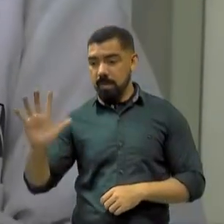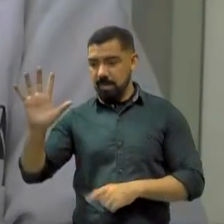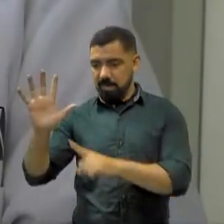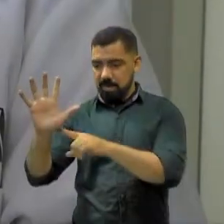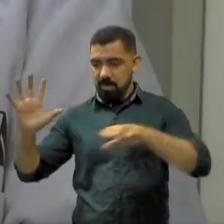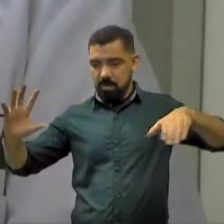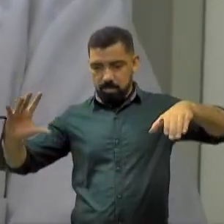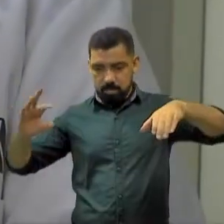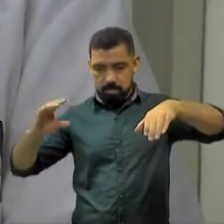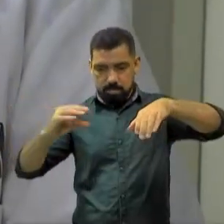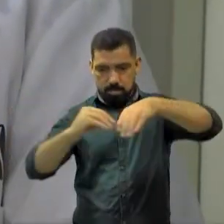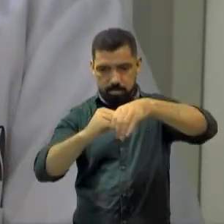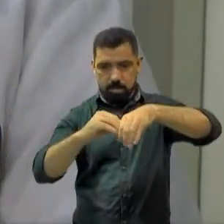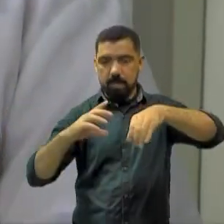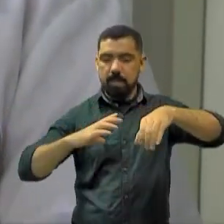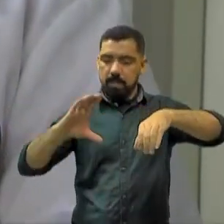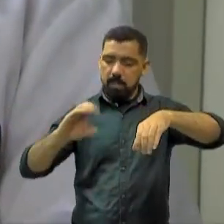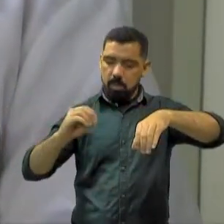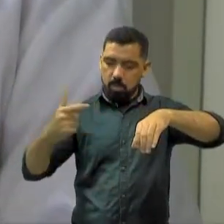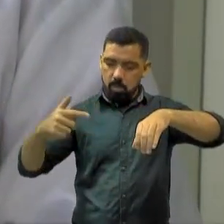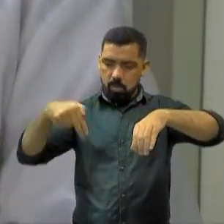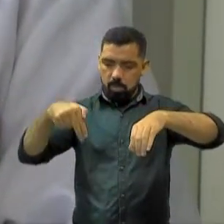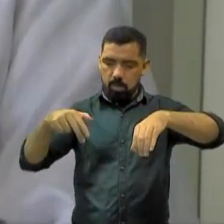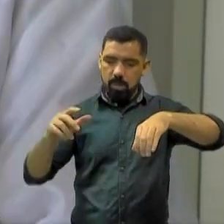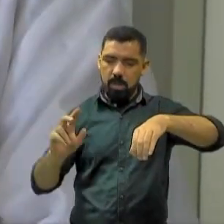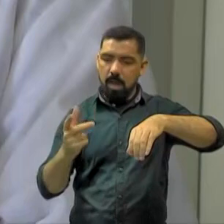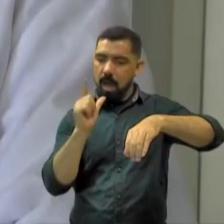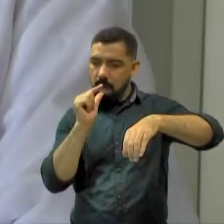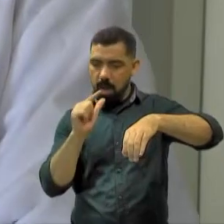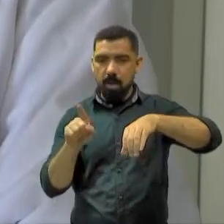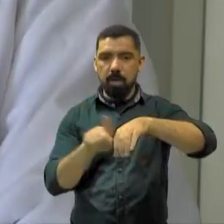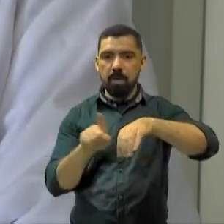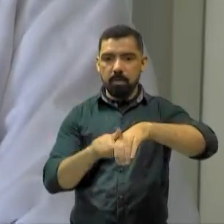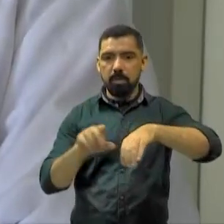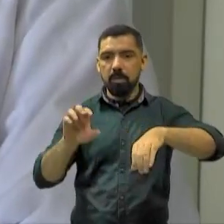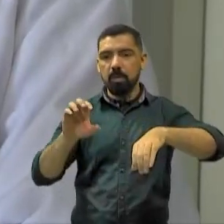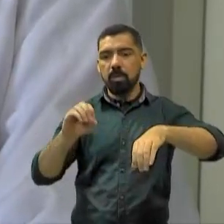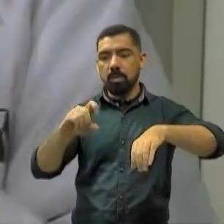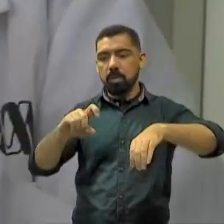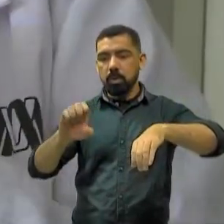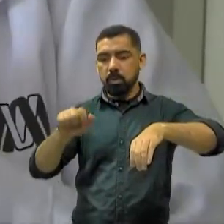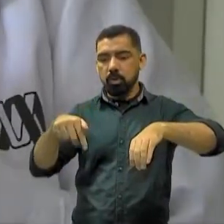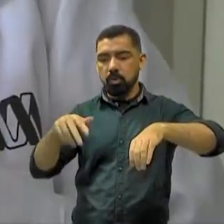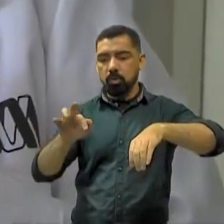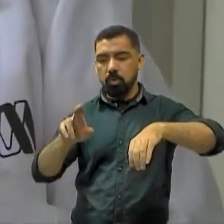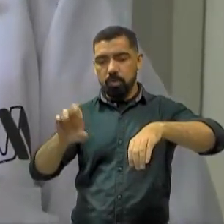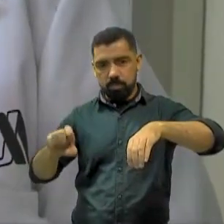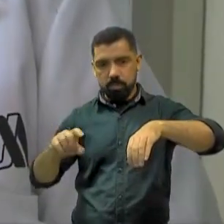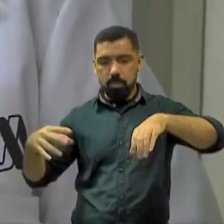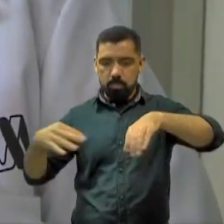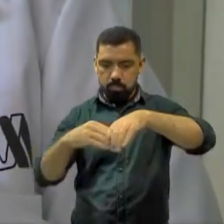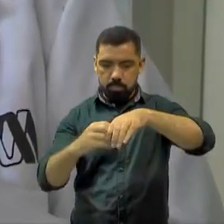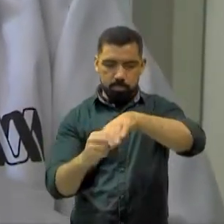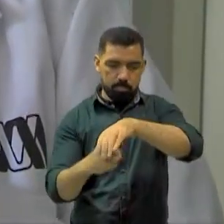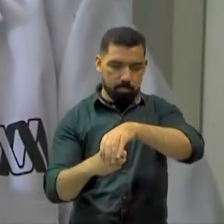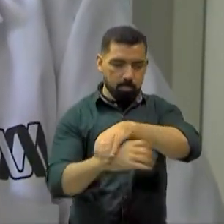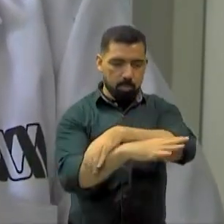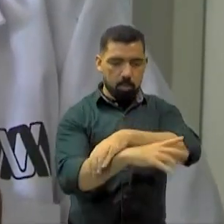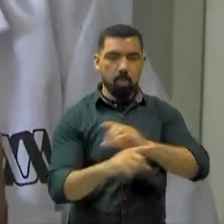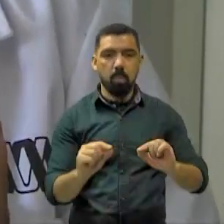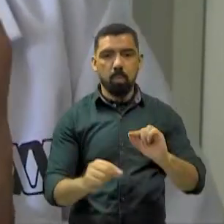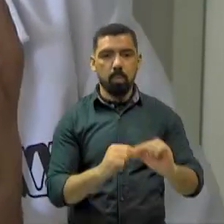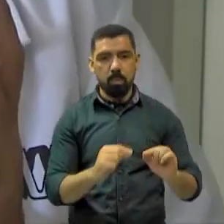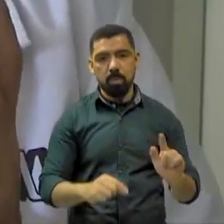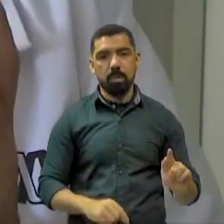contém CO2, nitrogênio, vapor de água, às vezes óxido de enxofre, óxido de nitrogênio, e do outro lado você sai com um